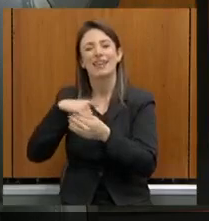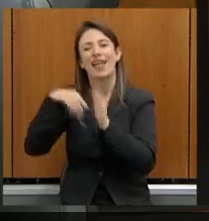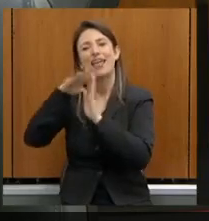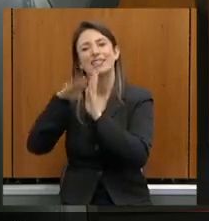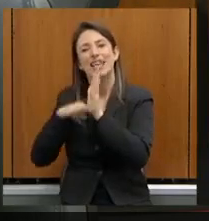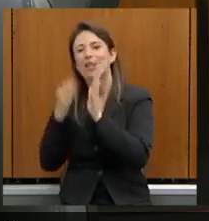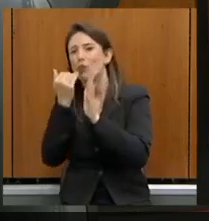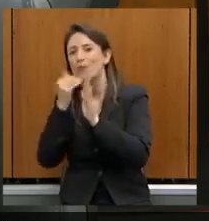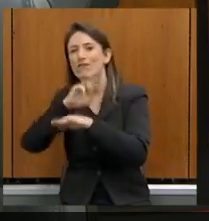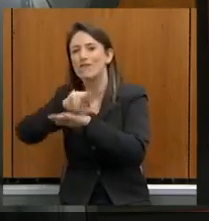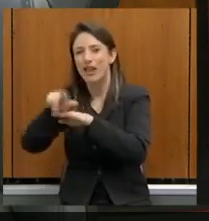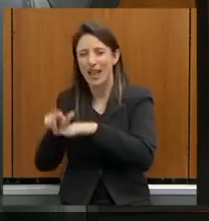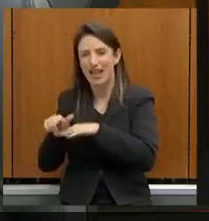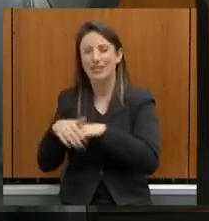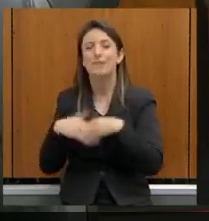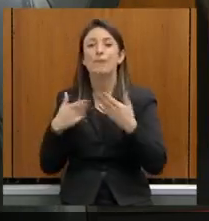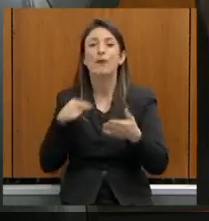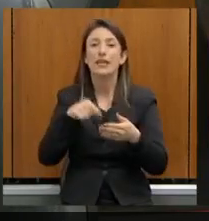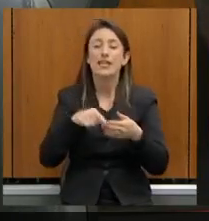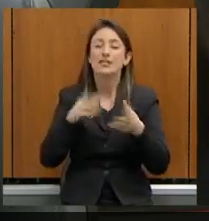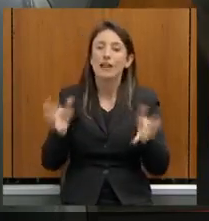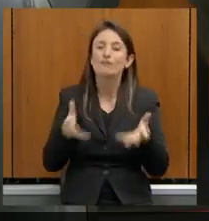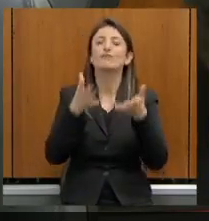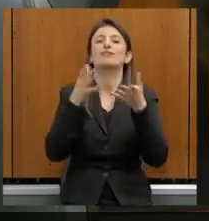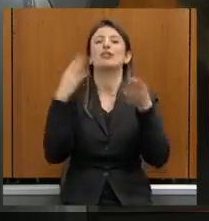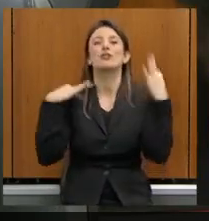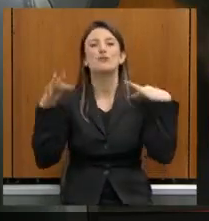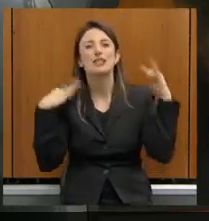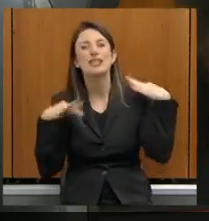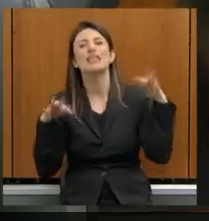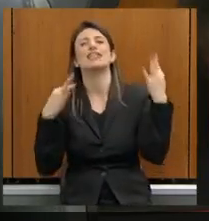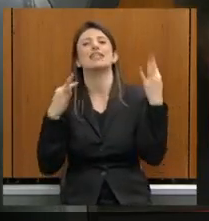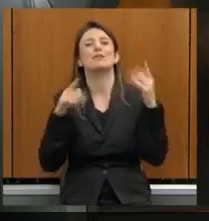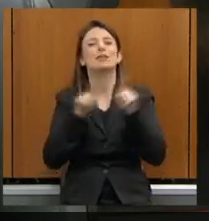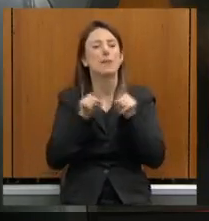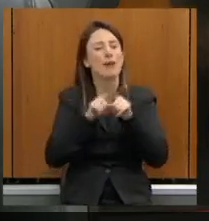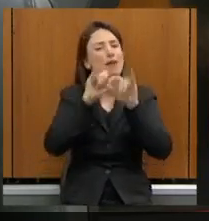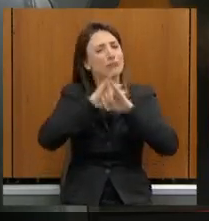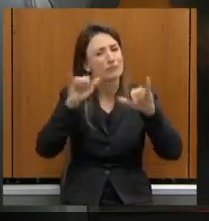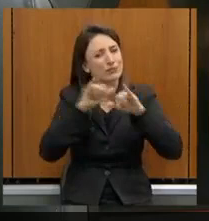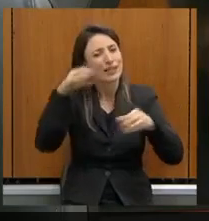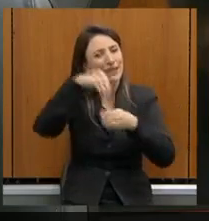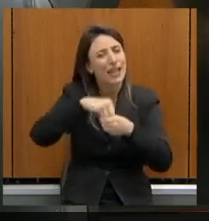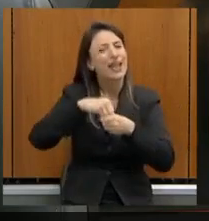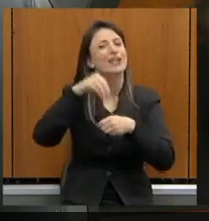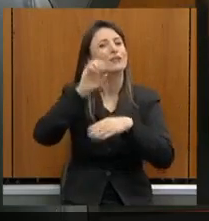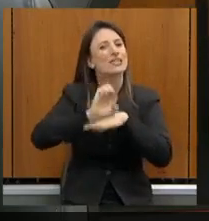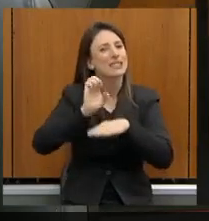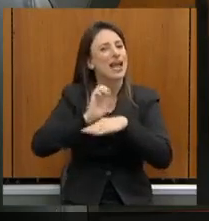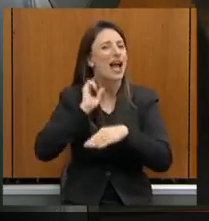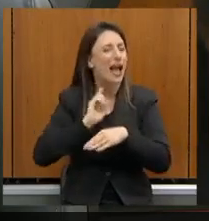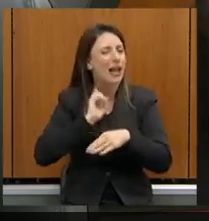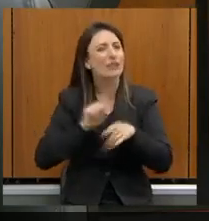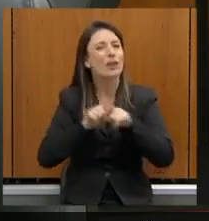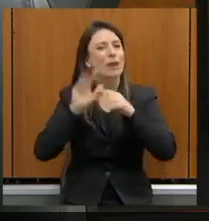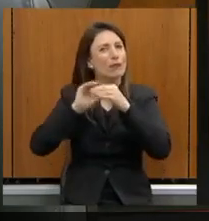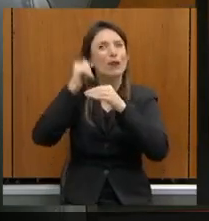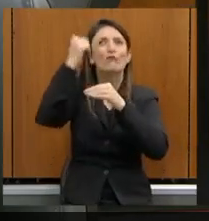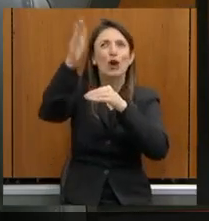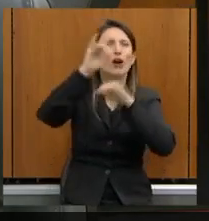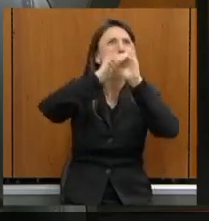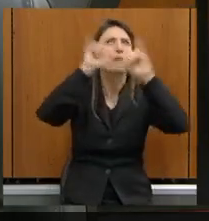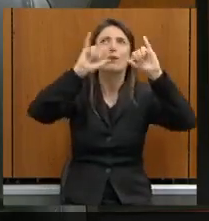rural e promoção dentro do Estado e promoção para fora do Estado também, através dos mais de 4 mil